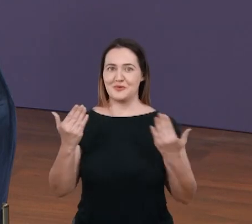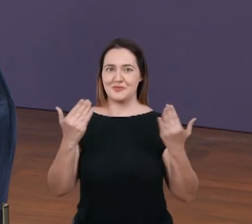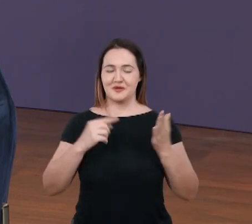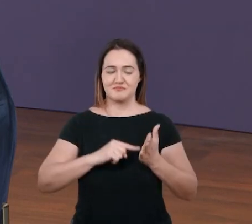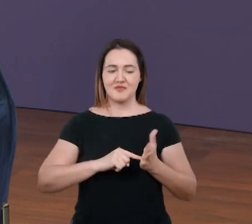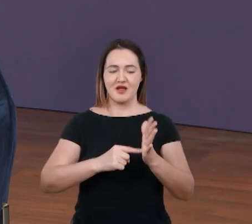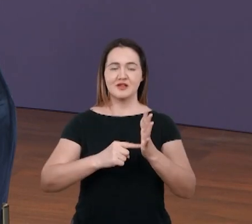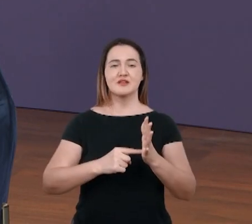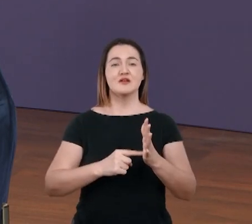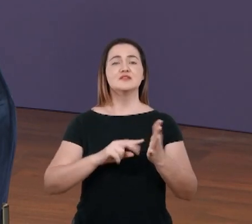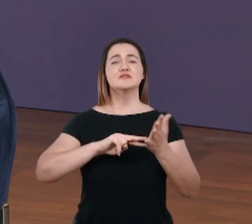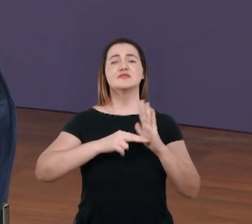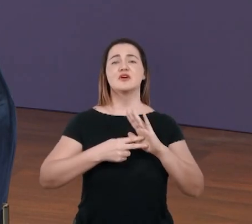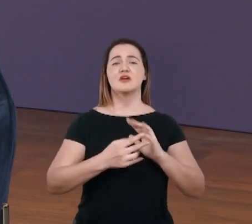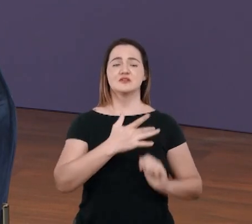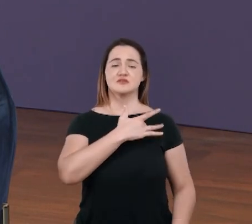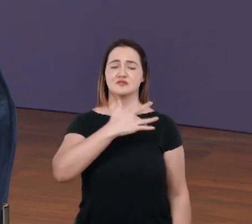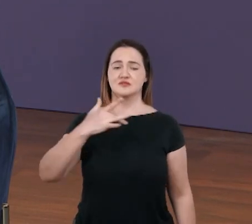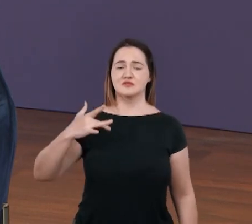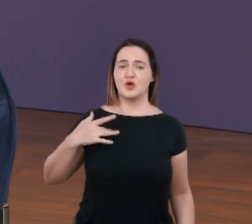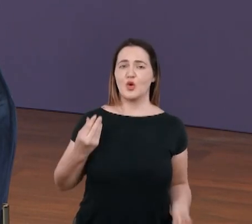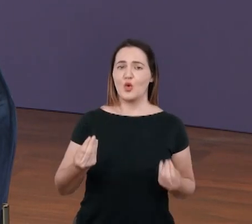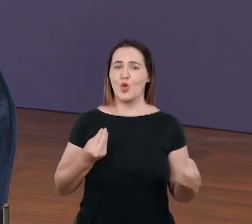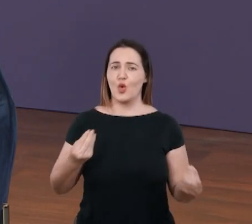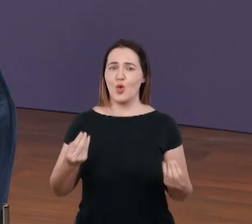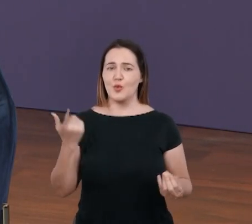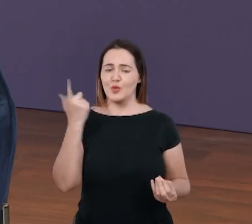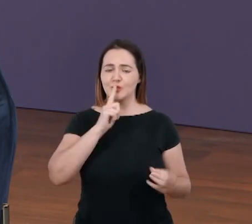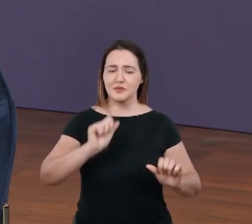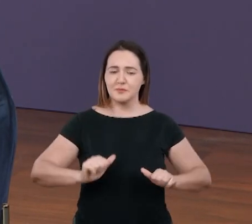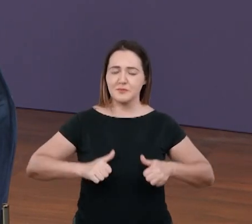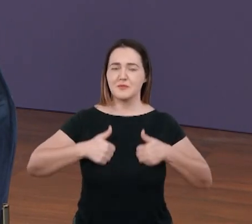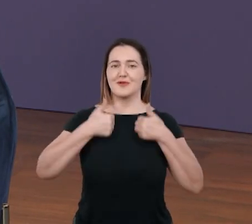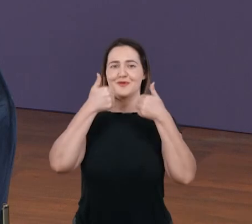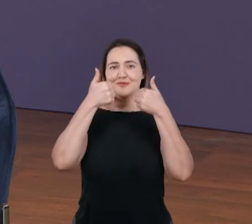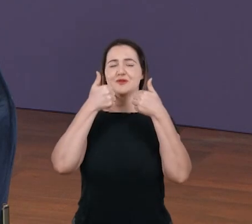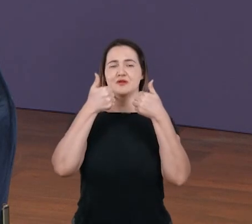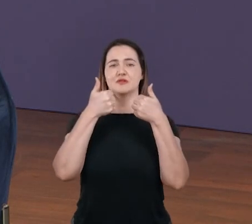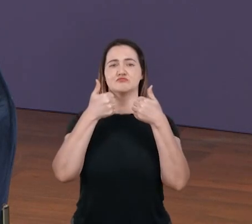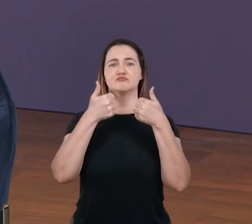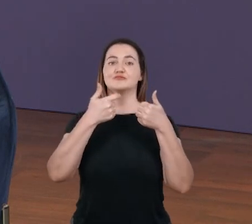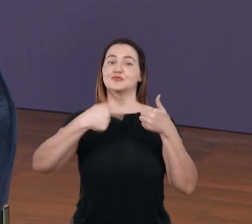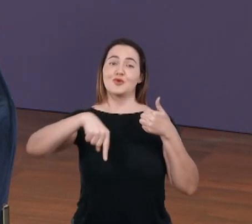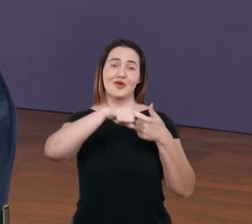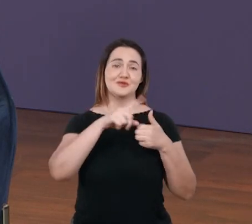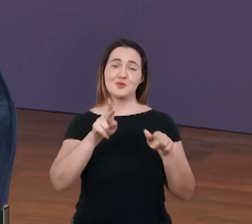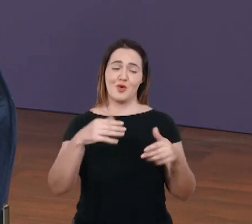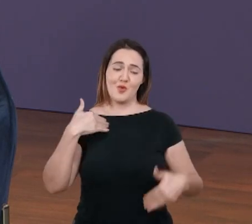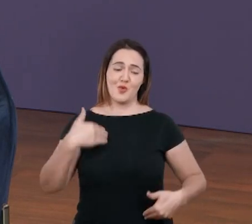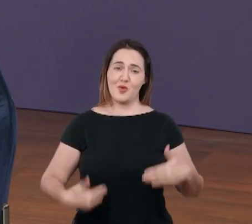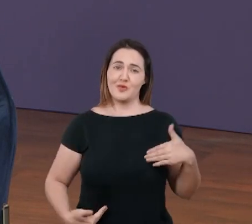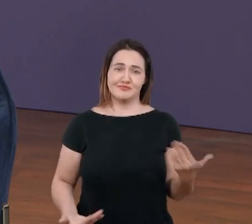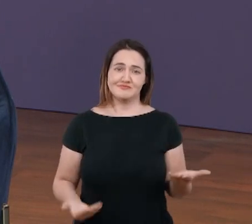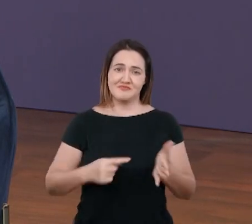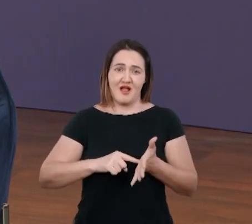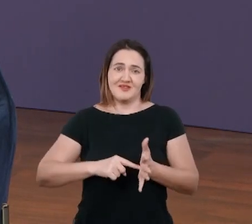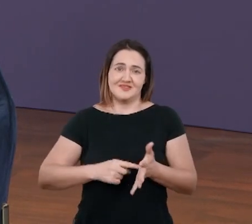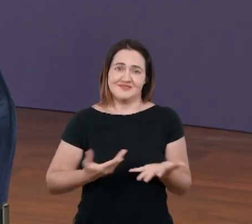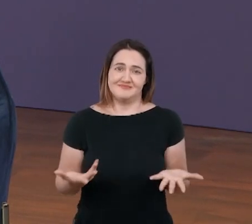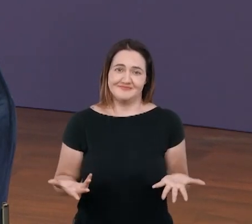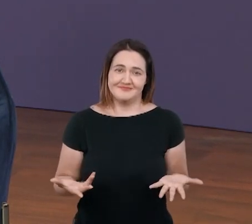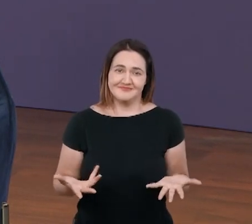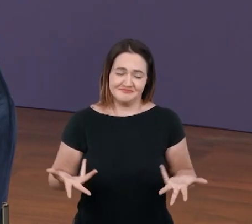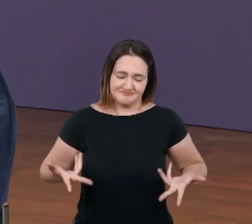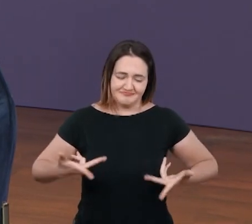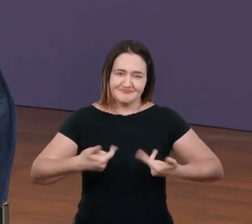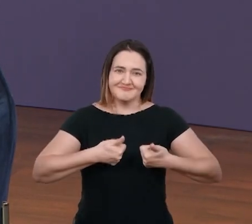feito, um conteúdo riquíssimo que vai lhe ajudar a ter uma vida melhor. Porque nós temos uma máquina aqui, o nosso